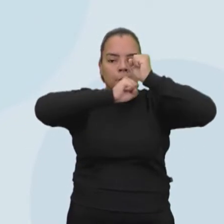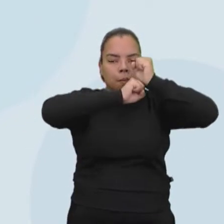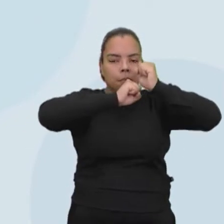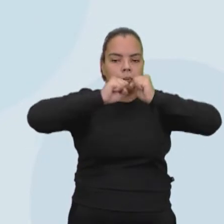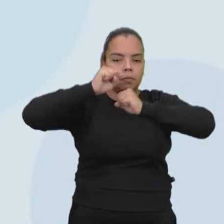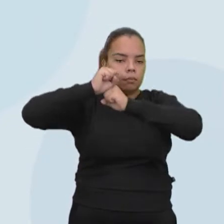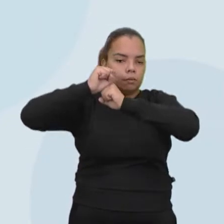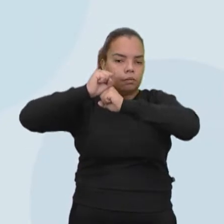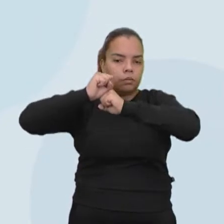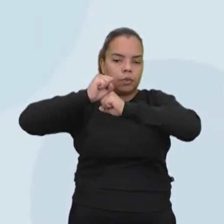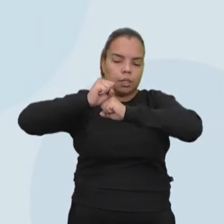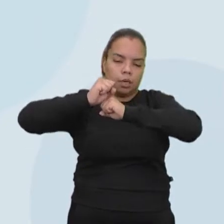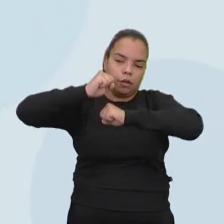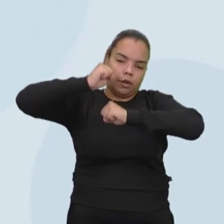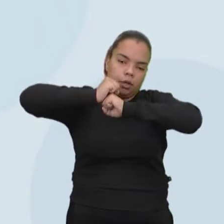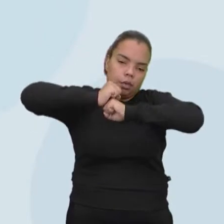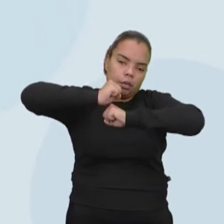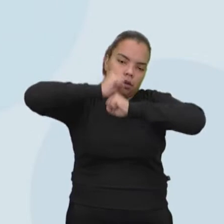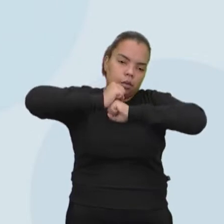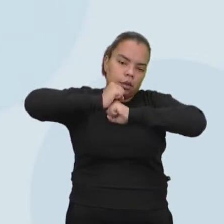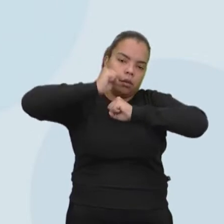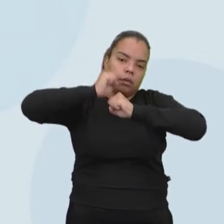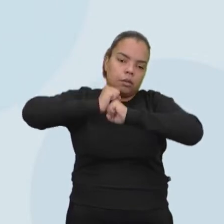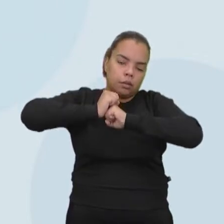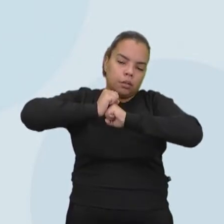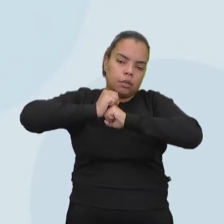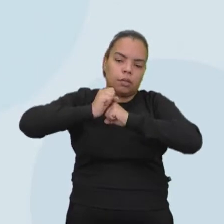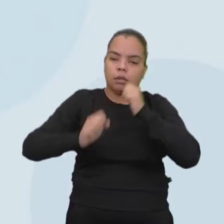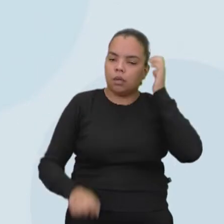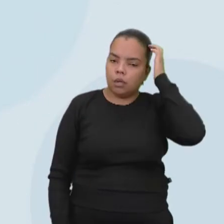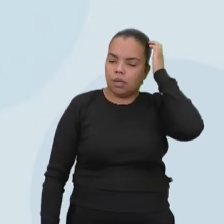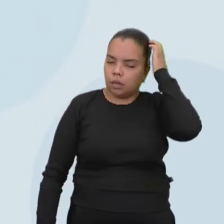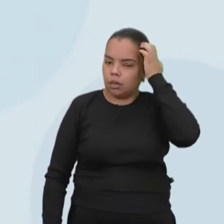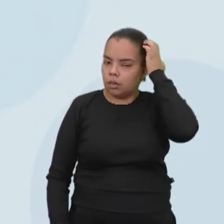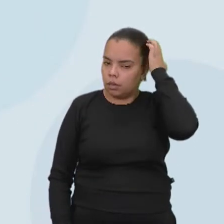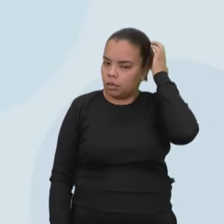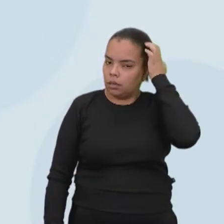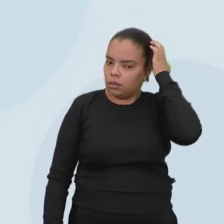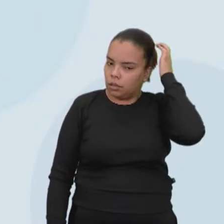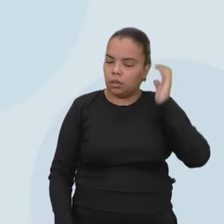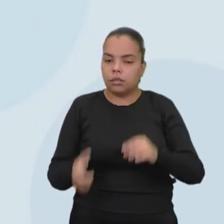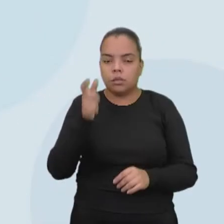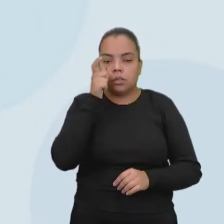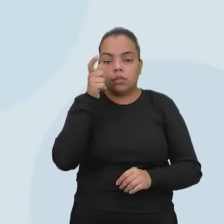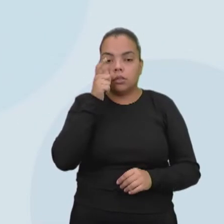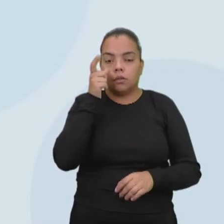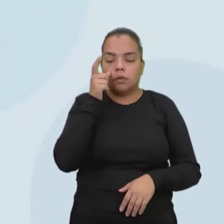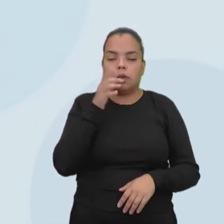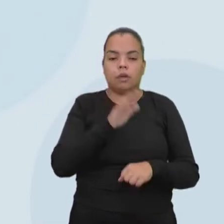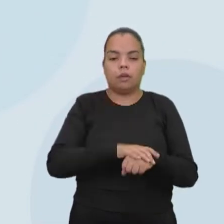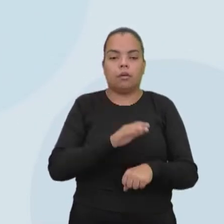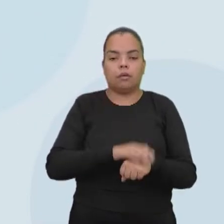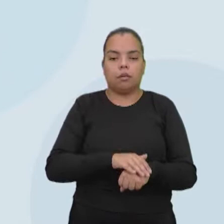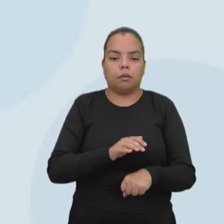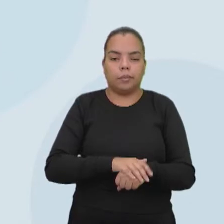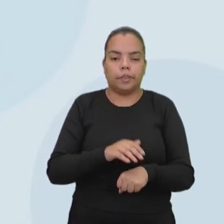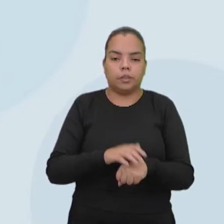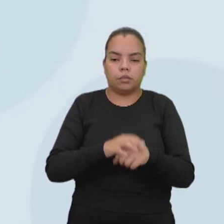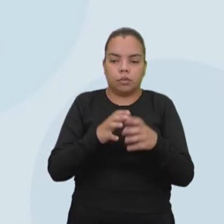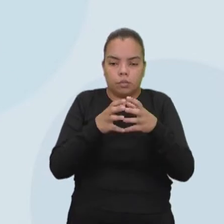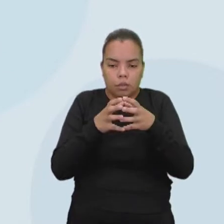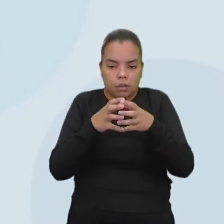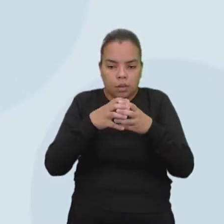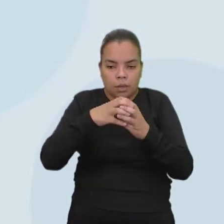são consolidadas por elementos rolados. A gente vê, né, a formação aí de rochas arredondadas